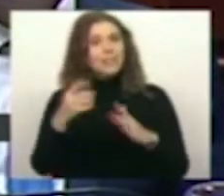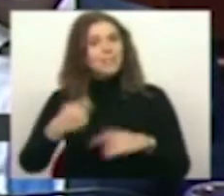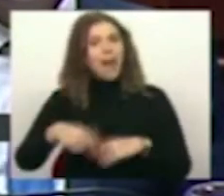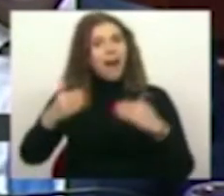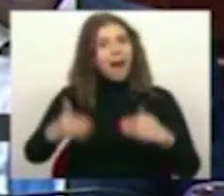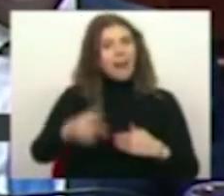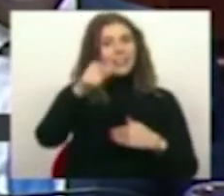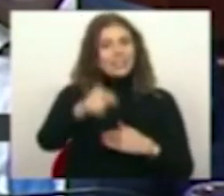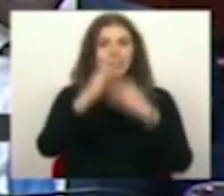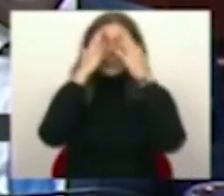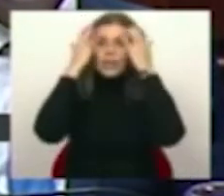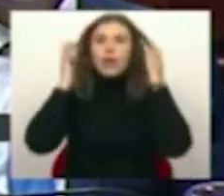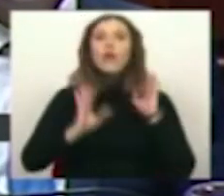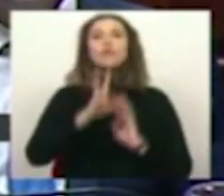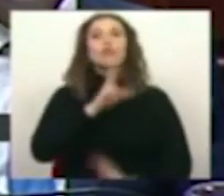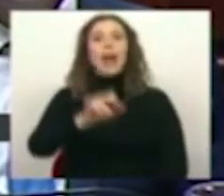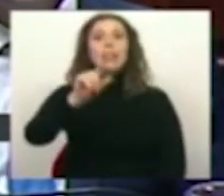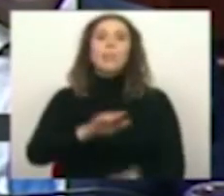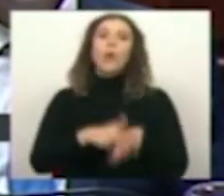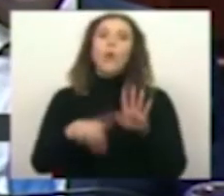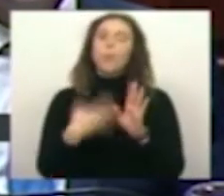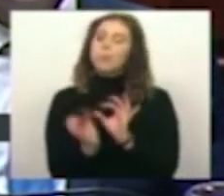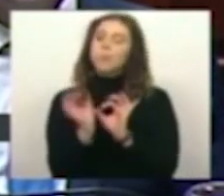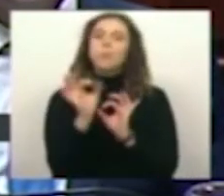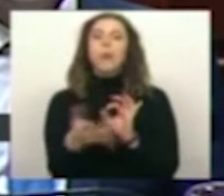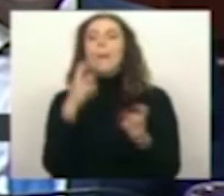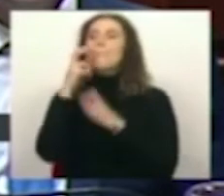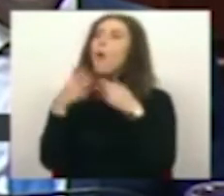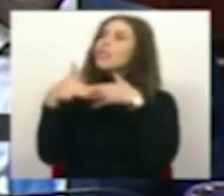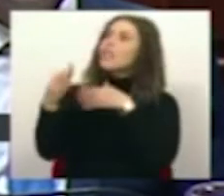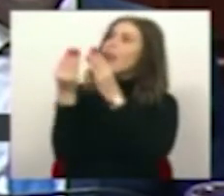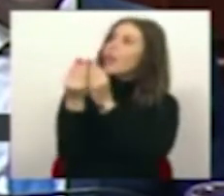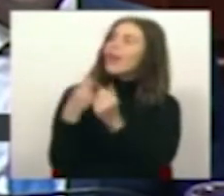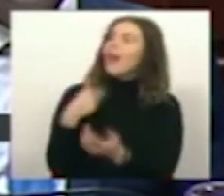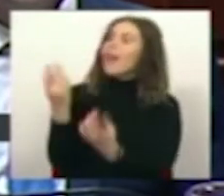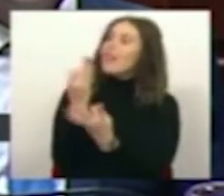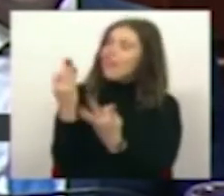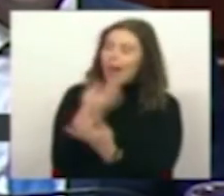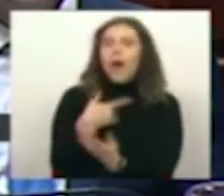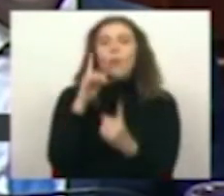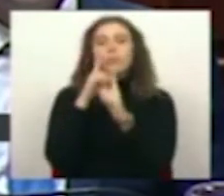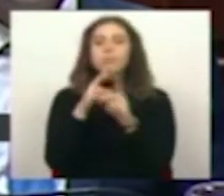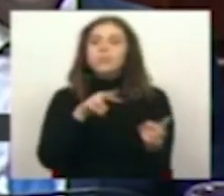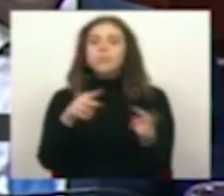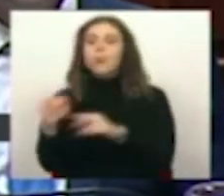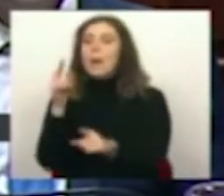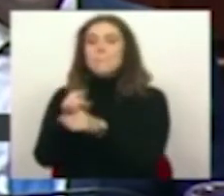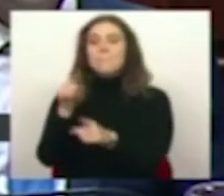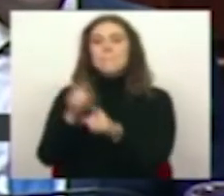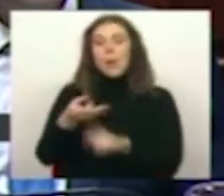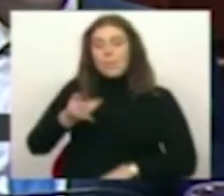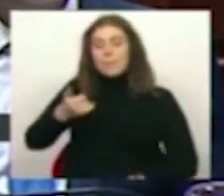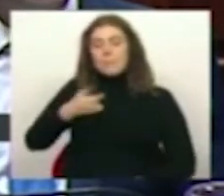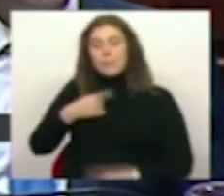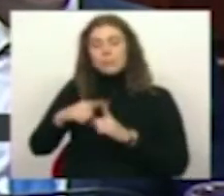os resultados resultam também de um contributo da procura externa líquida para a variação homóloga do PIB